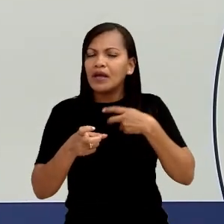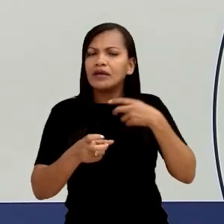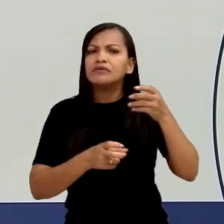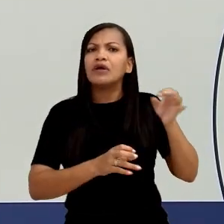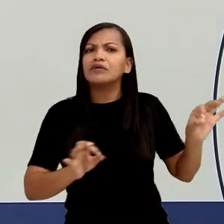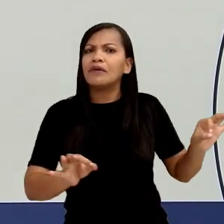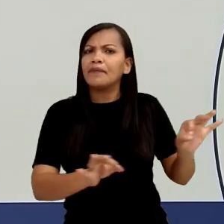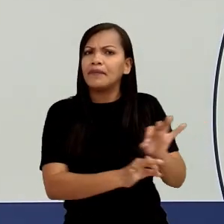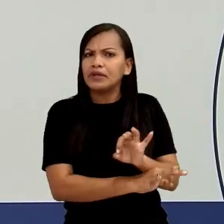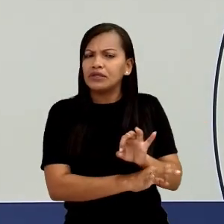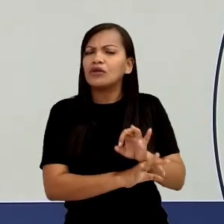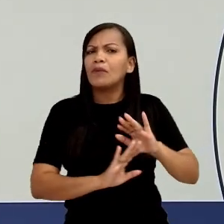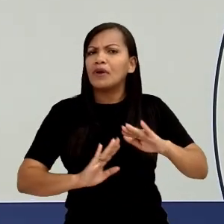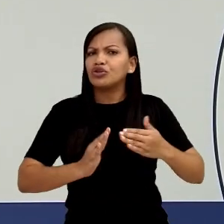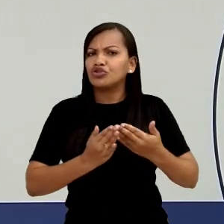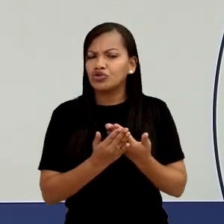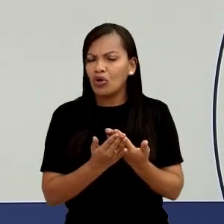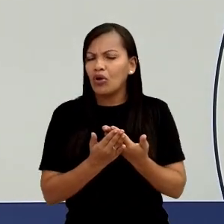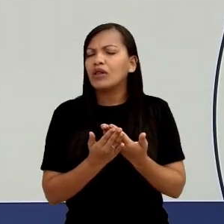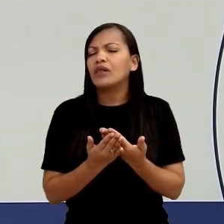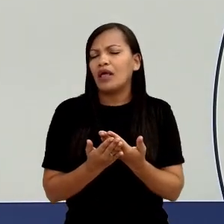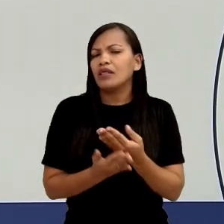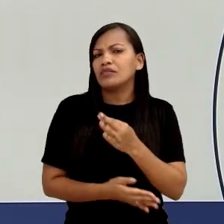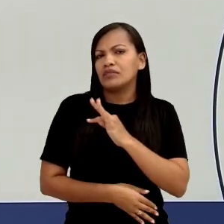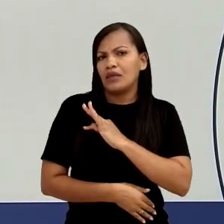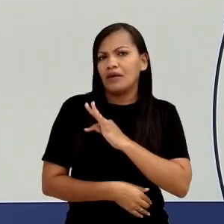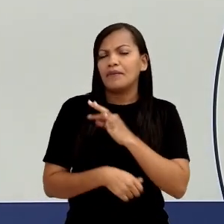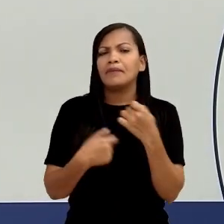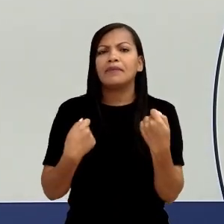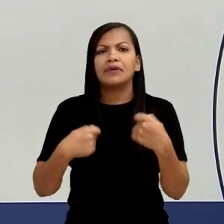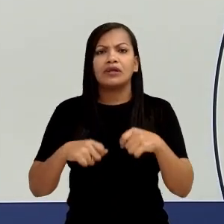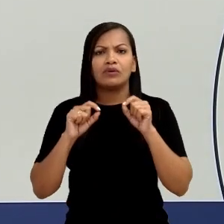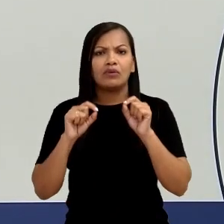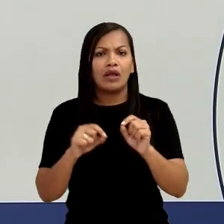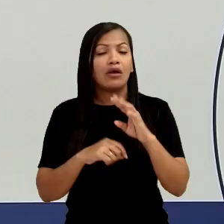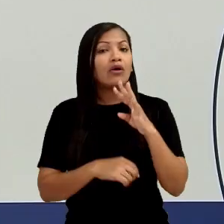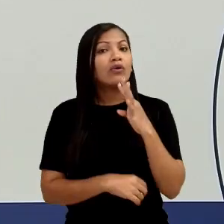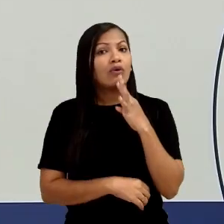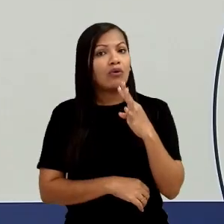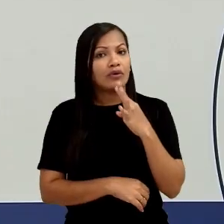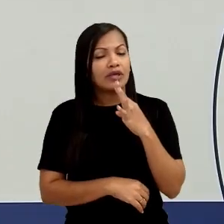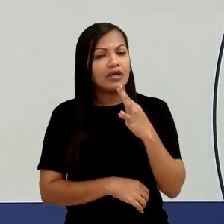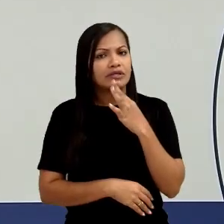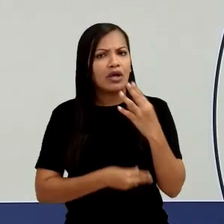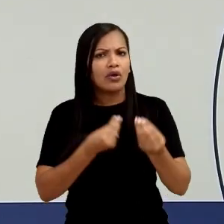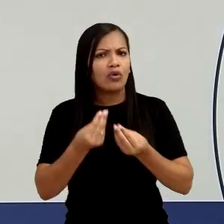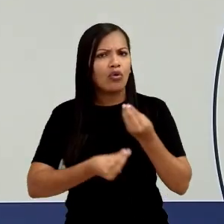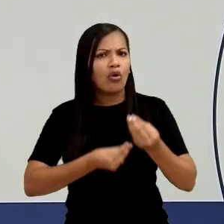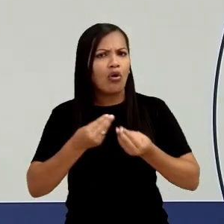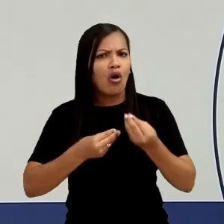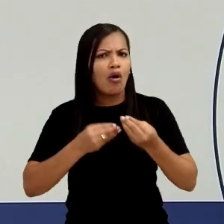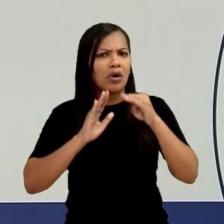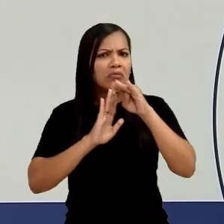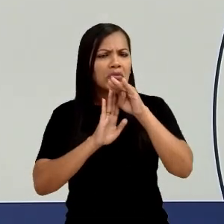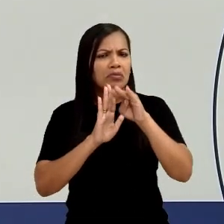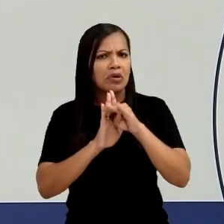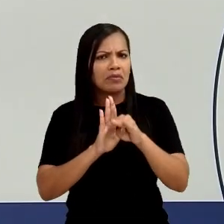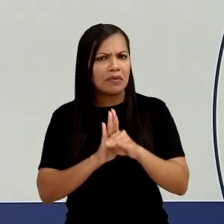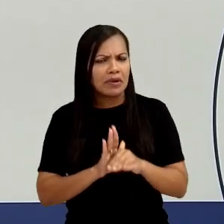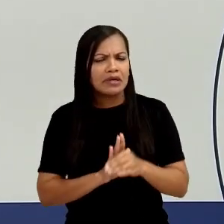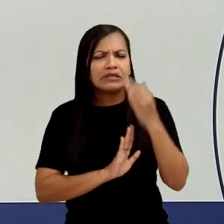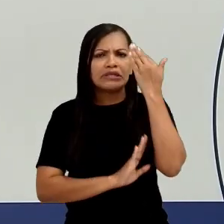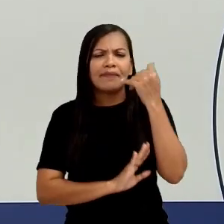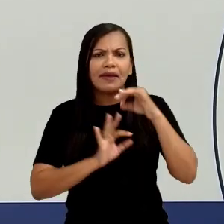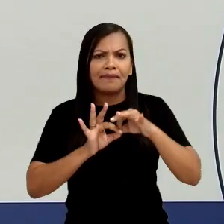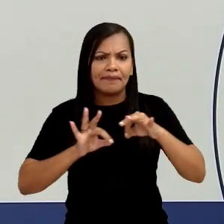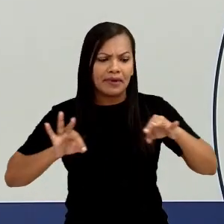para as escolas técnicas, a gente precisa, primeiro de tudo, conhecer a sistemática para determinar a medida da área de